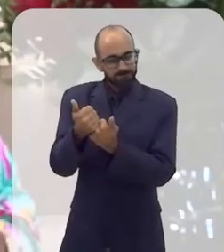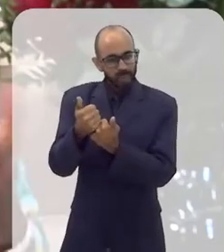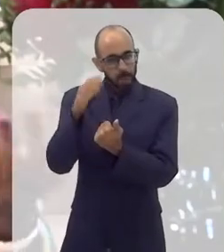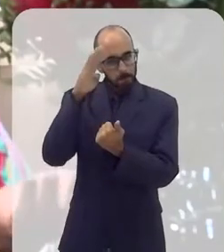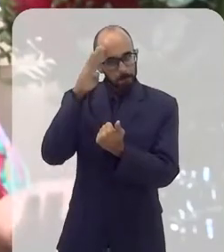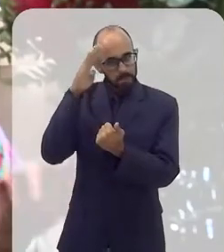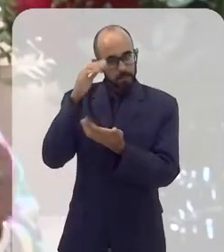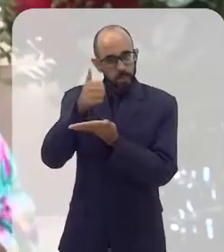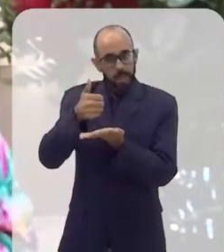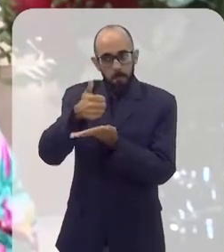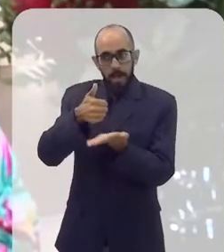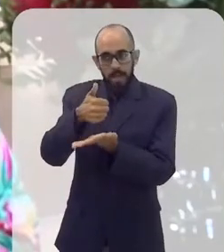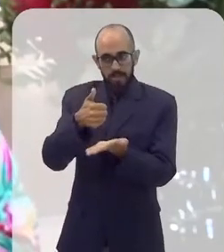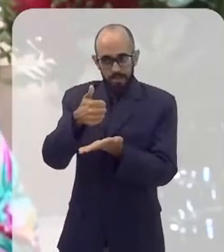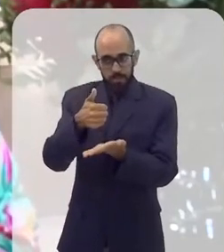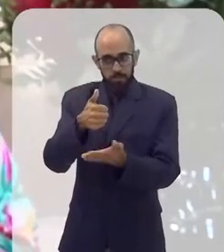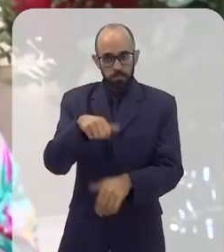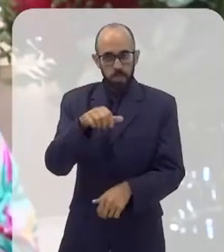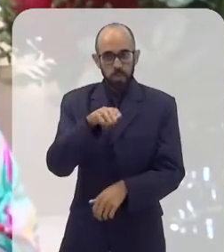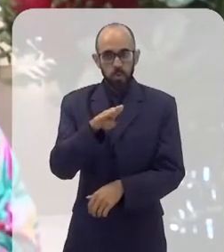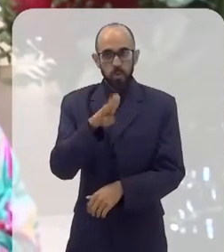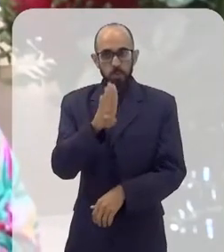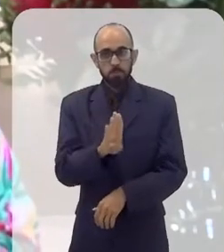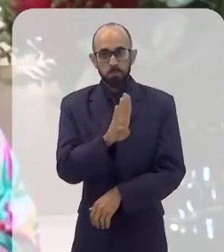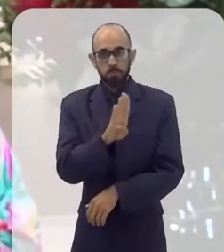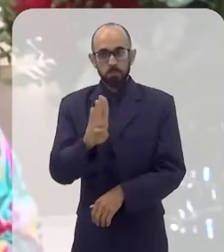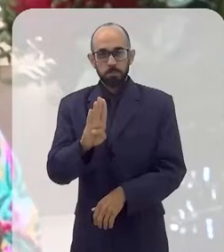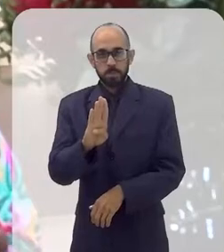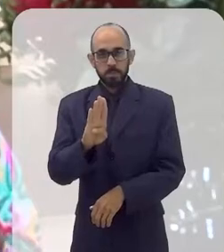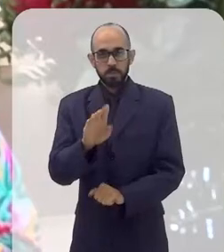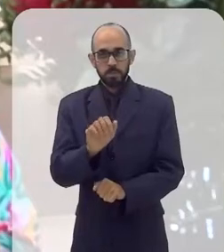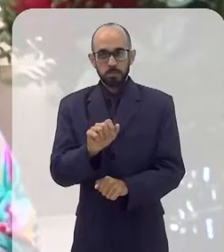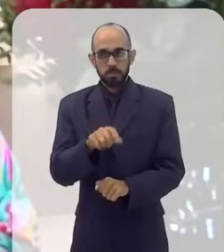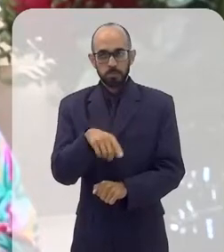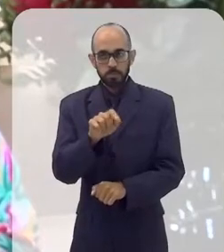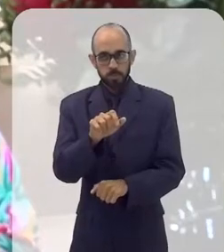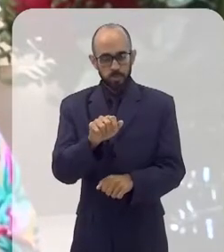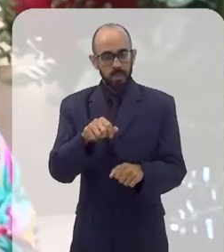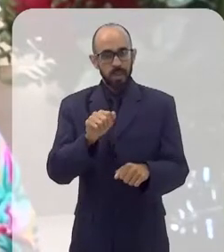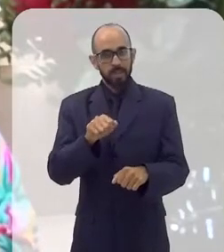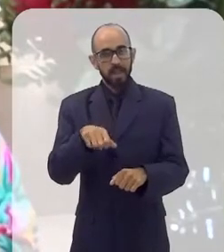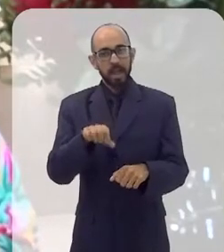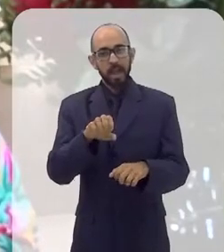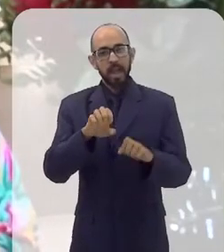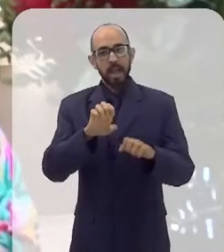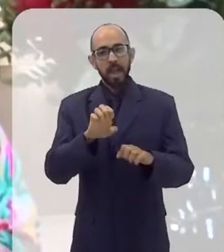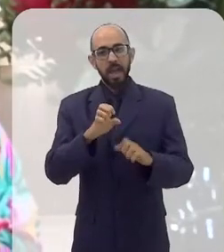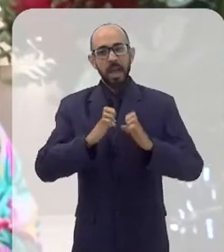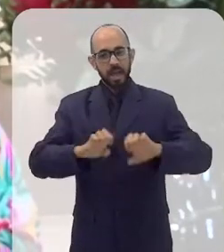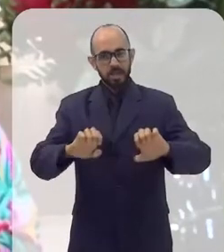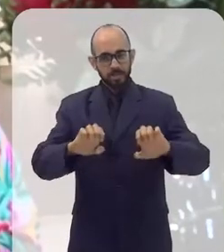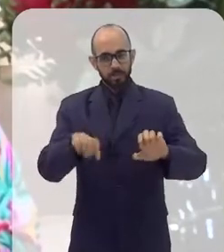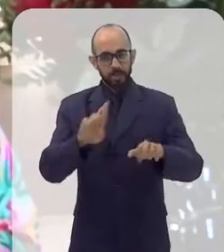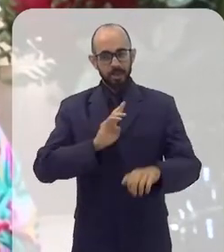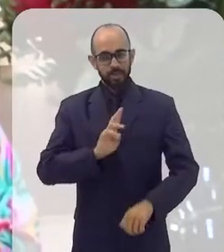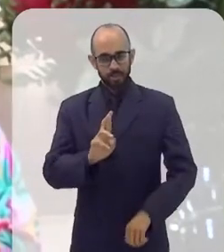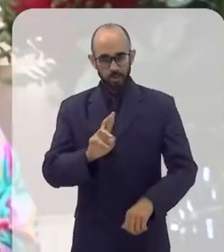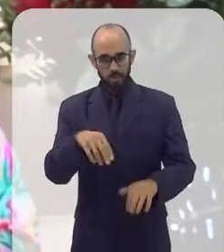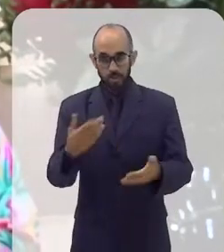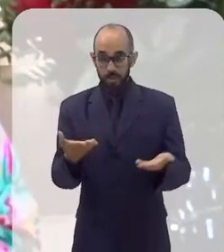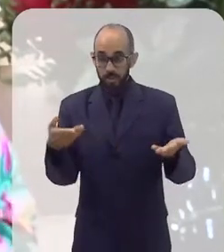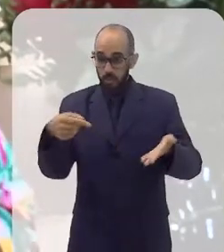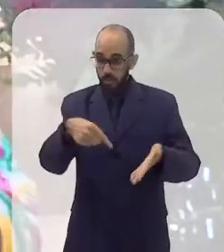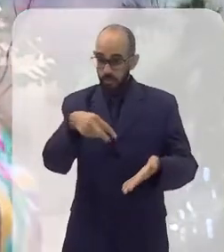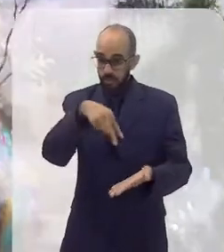trazida pelo nosso já falecido Bispo Aquilini, que fazia parte do GT da Expo Religião. E hoje estou